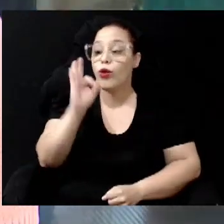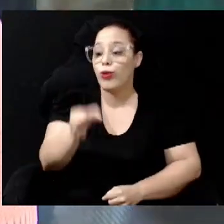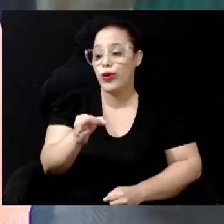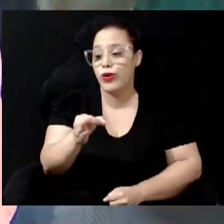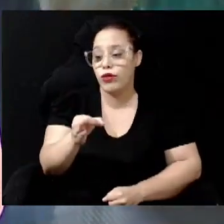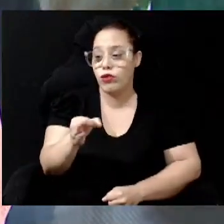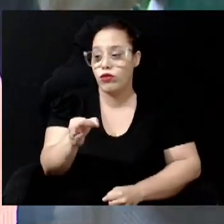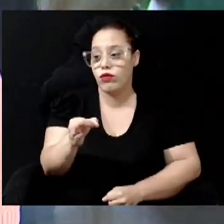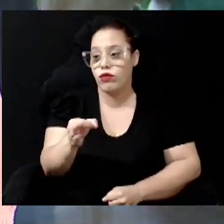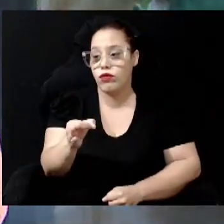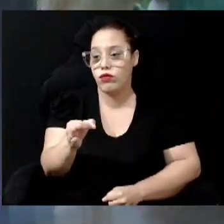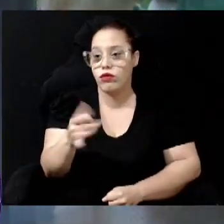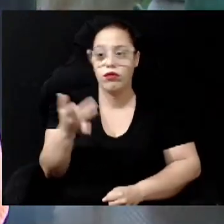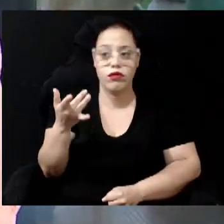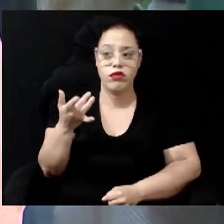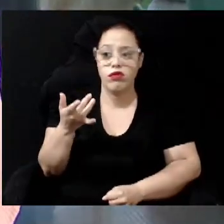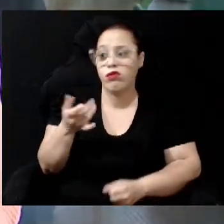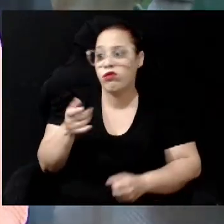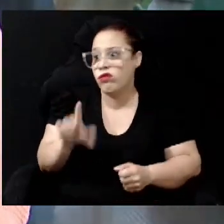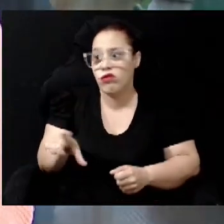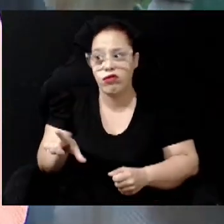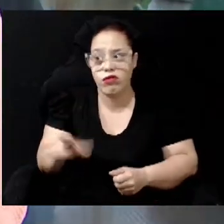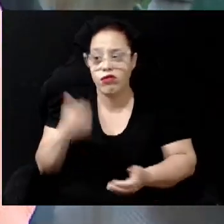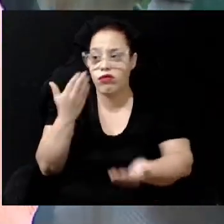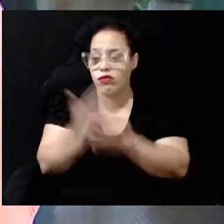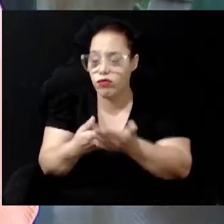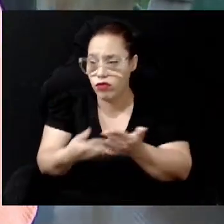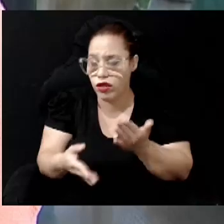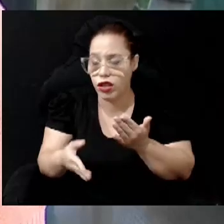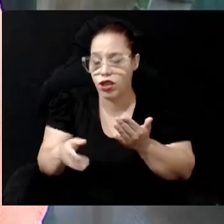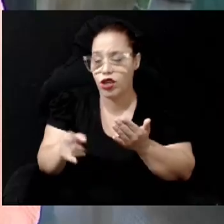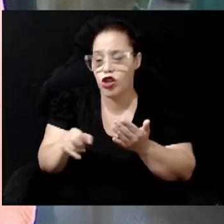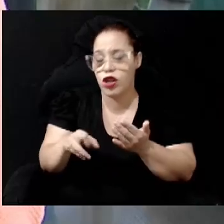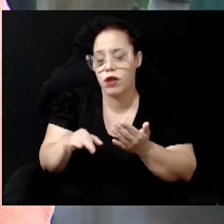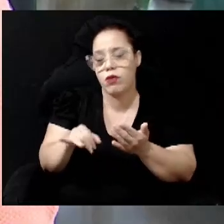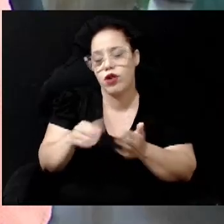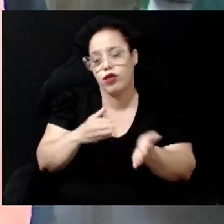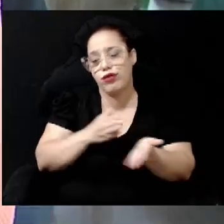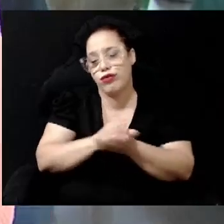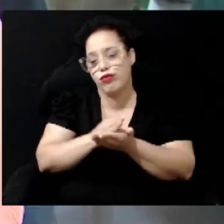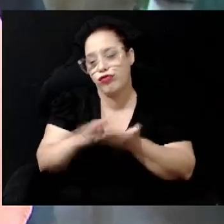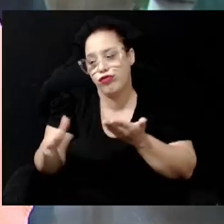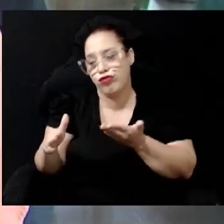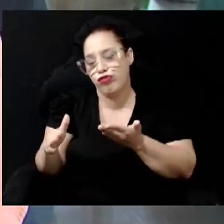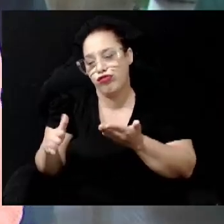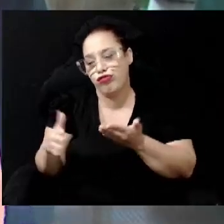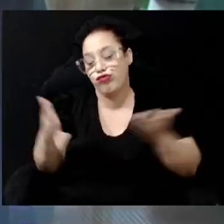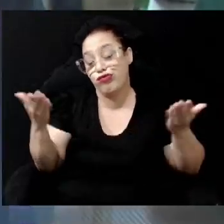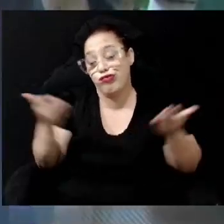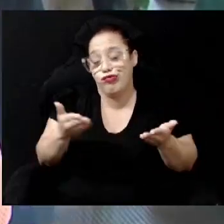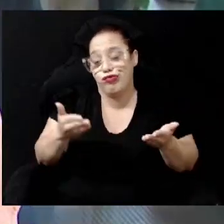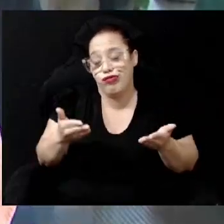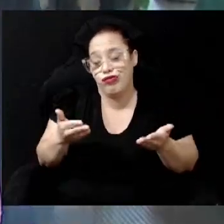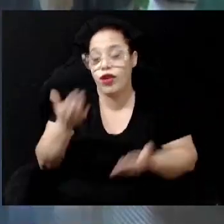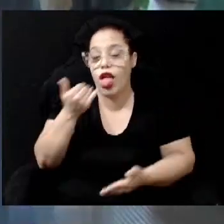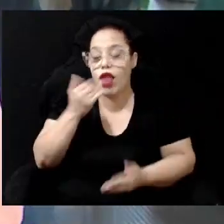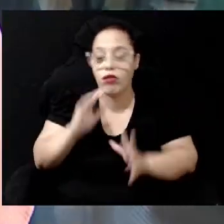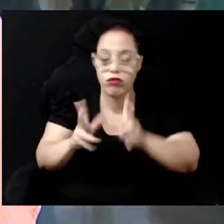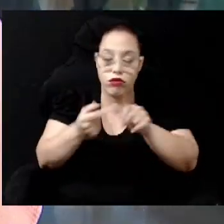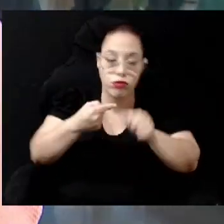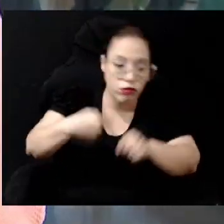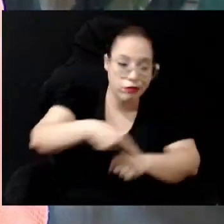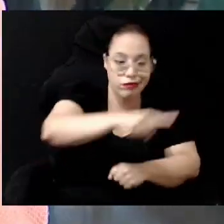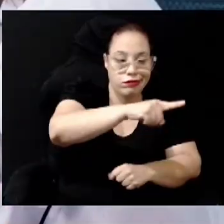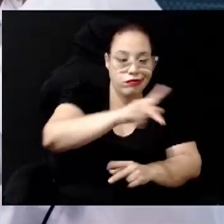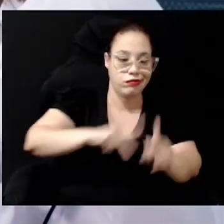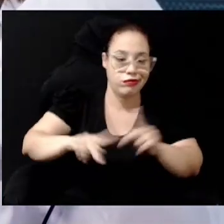não tivesse nem perdas, nem desperdícios de alimentos hoje, já daria para alimentar essa população que no mundo